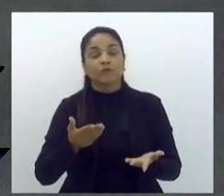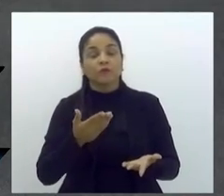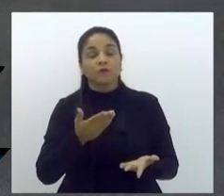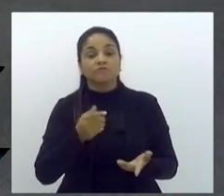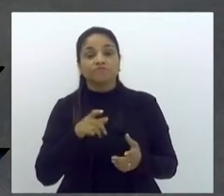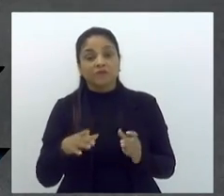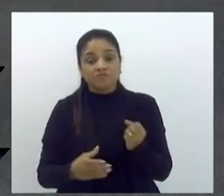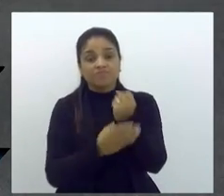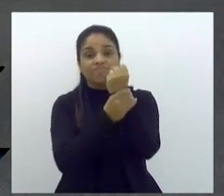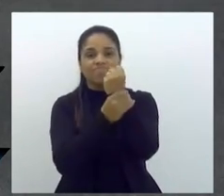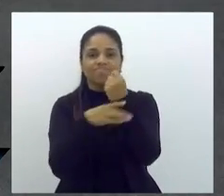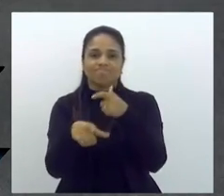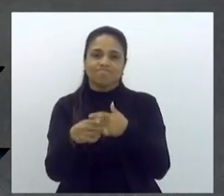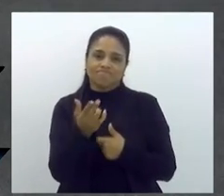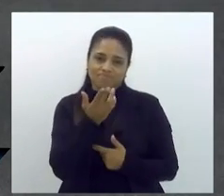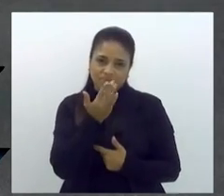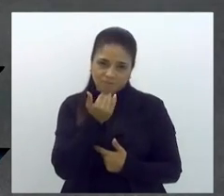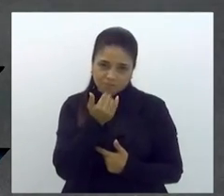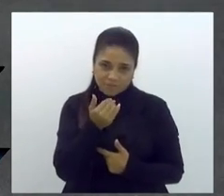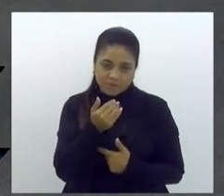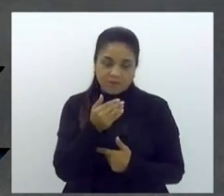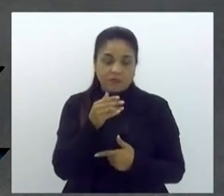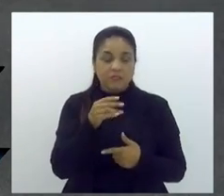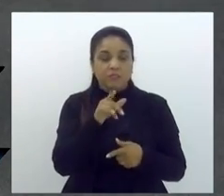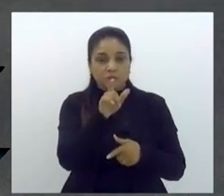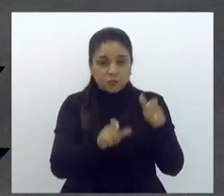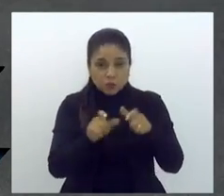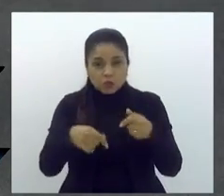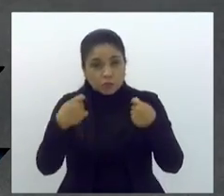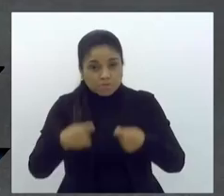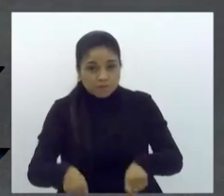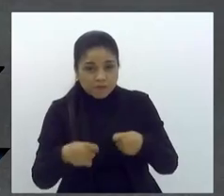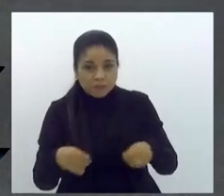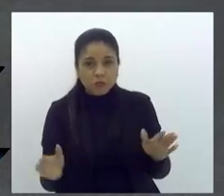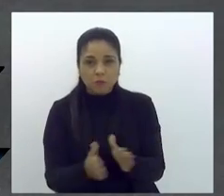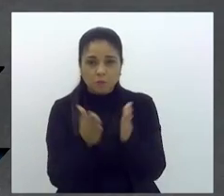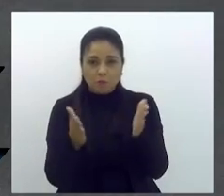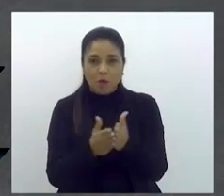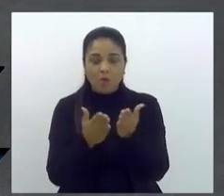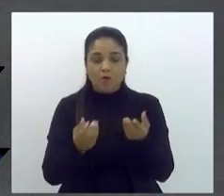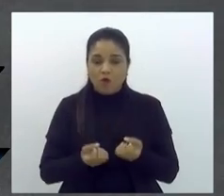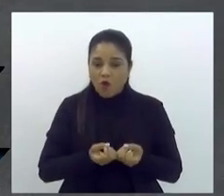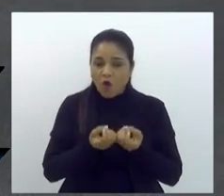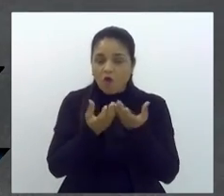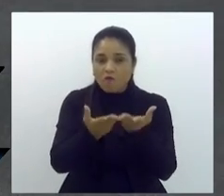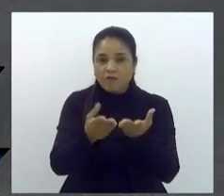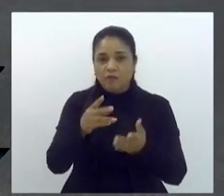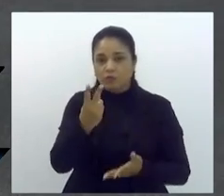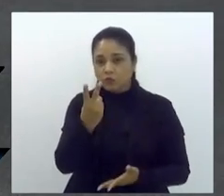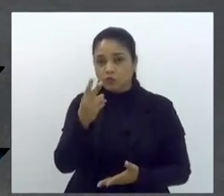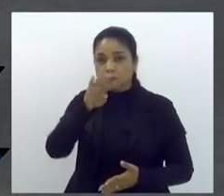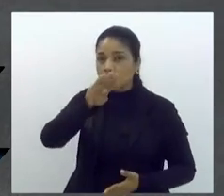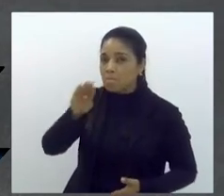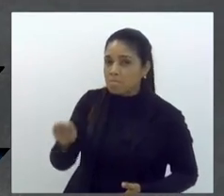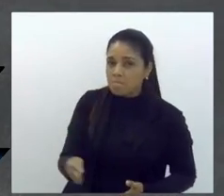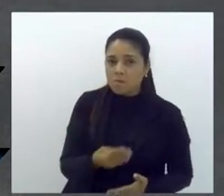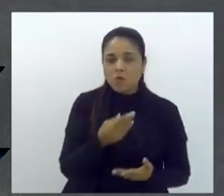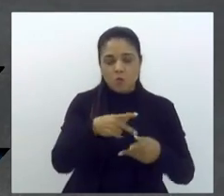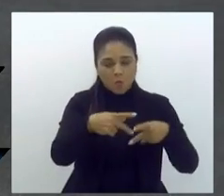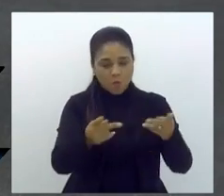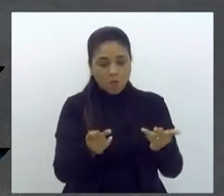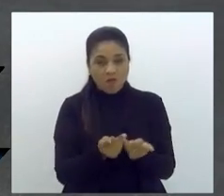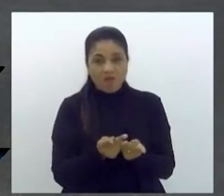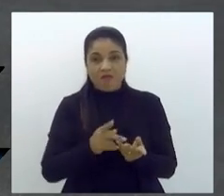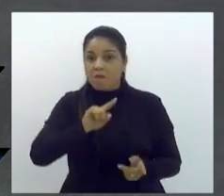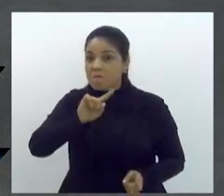garantir a segurança alimentar das pessoas que mais precisam ofertando 2.000 2.000 almoços por mês e mil cafés da manhã